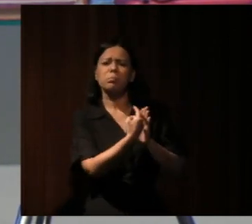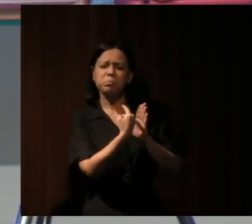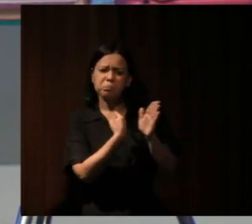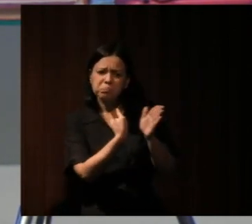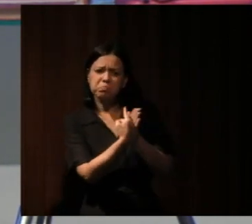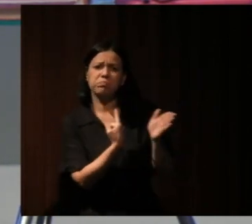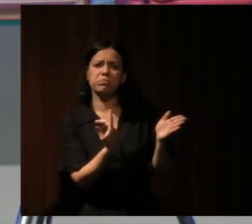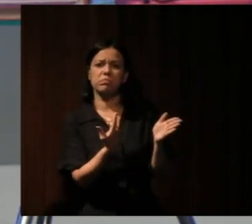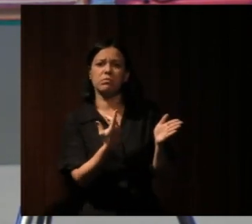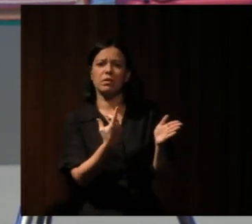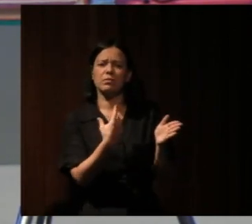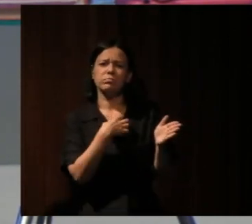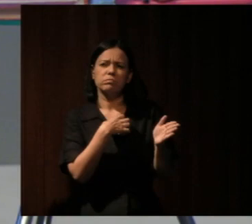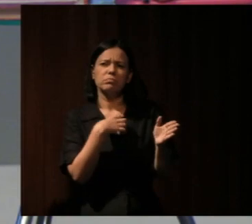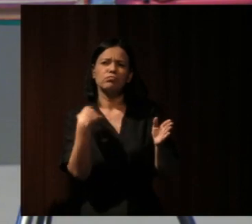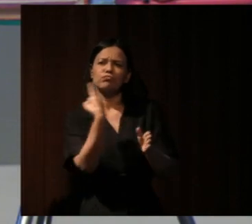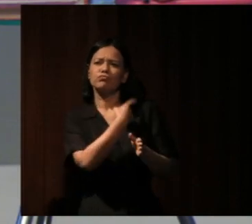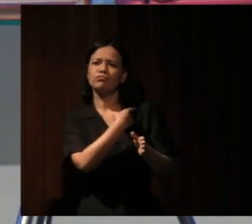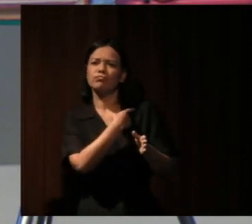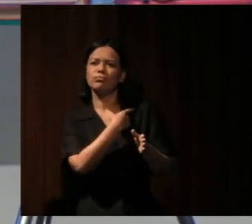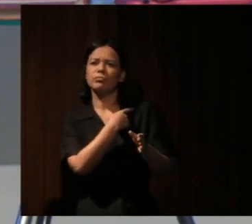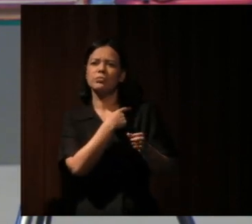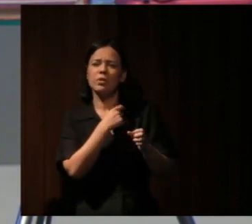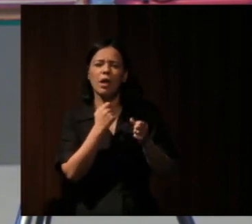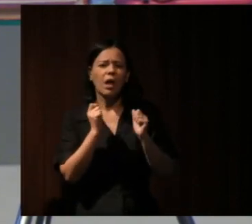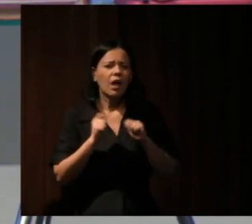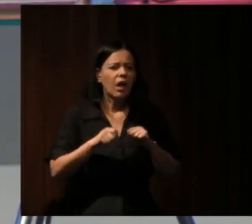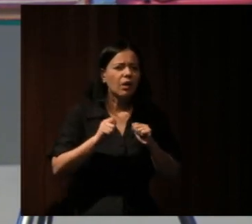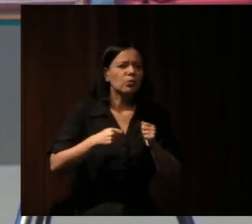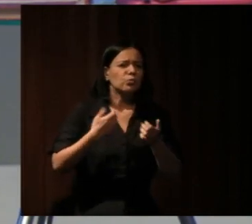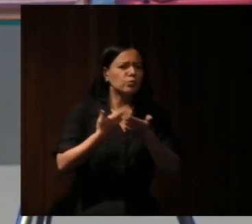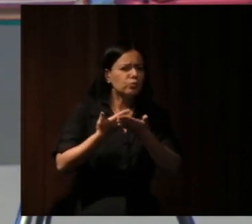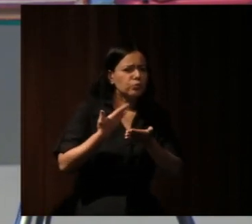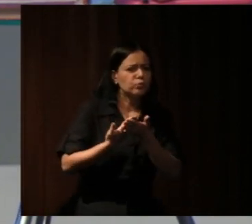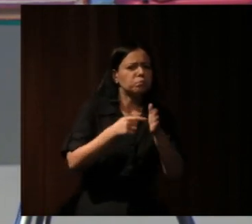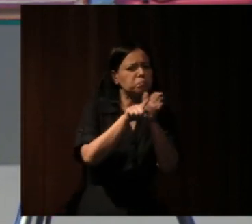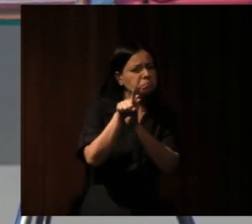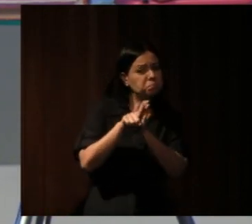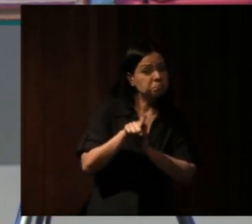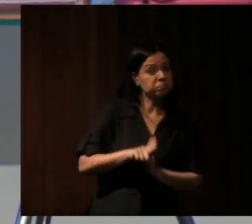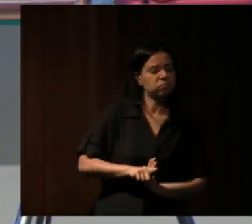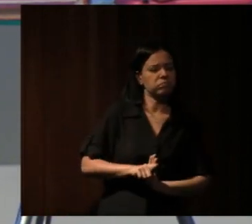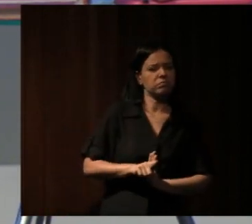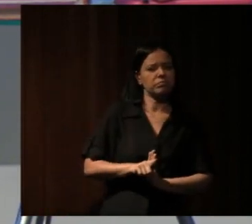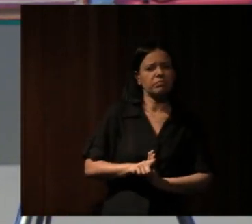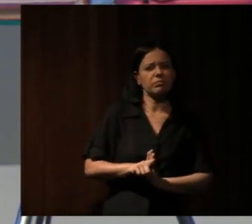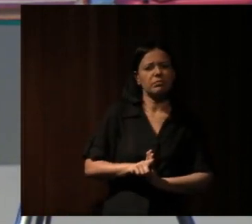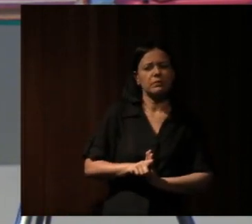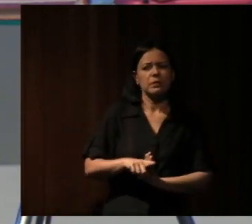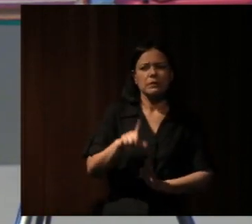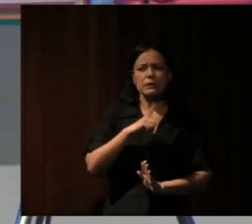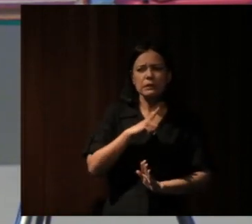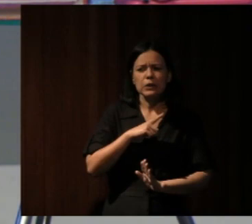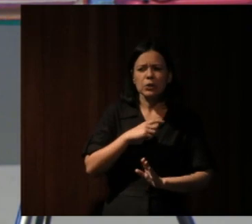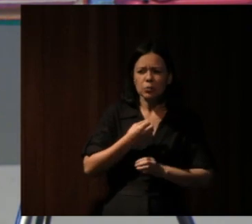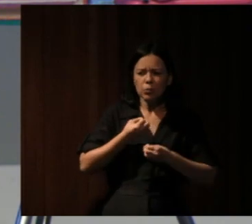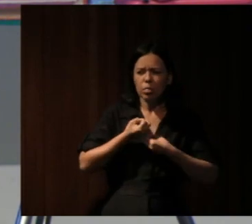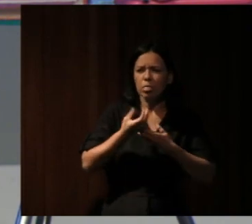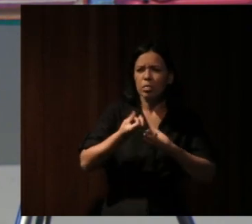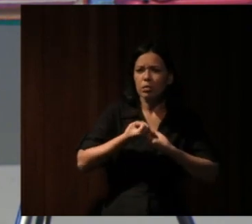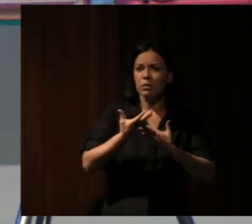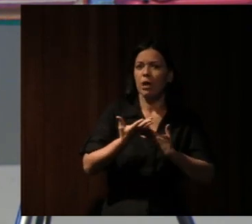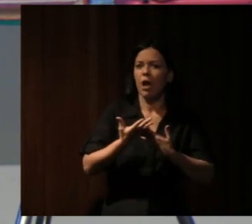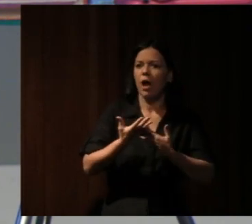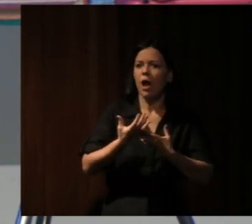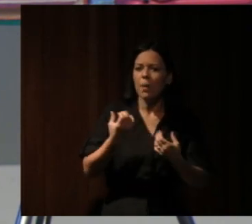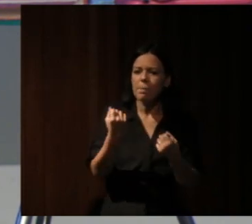esse tipo de olhar né que quem tá estudando os pesquisadores a gente trazer essas Fontes para nos ajudar